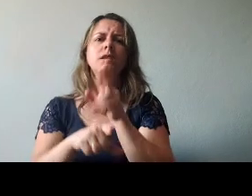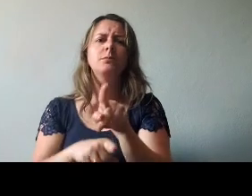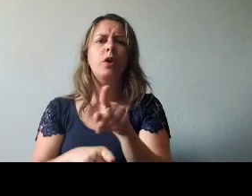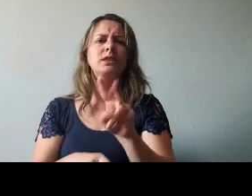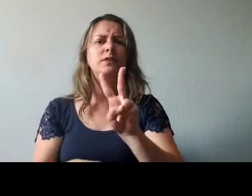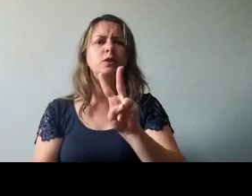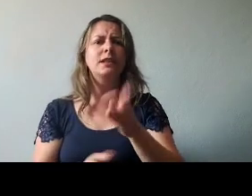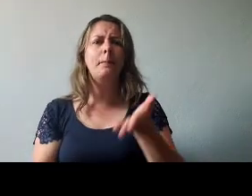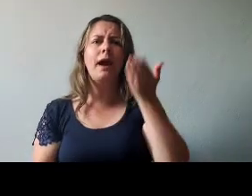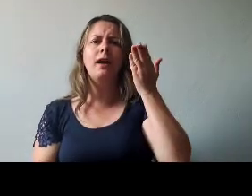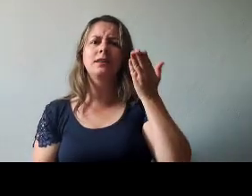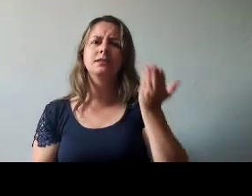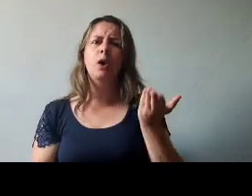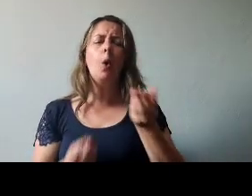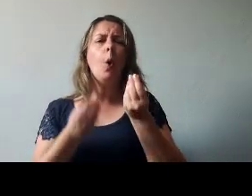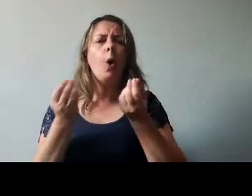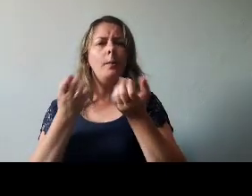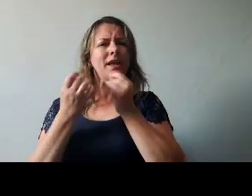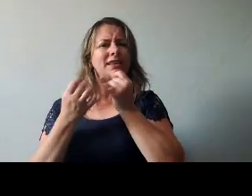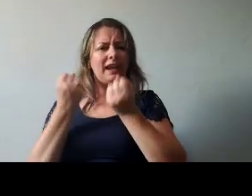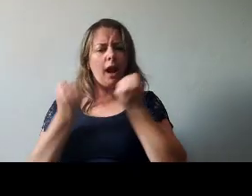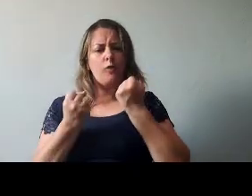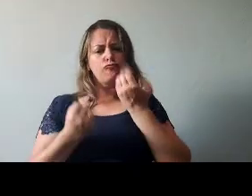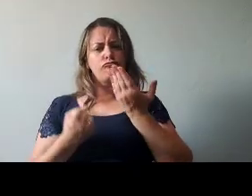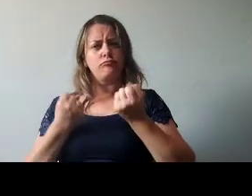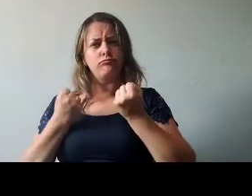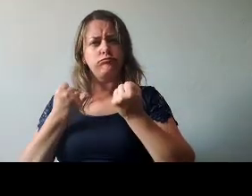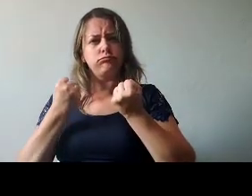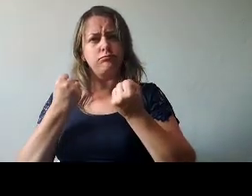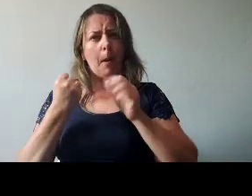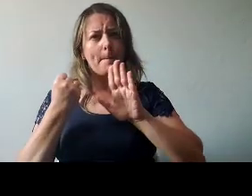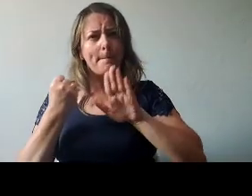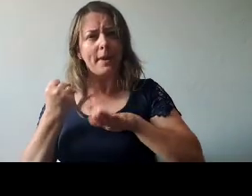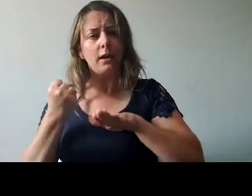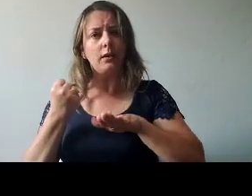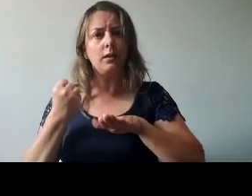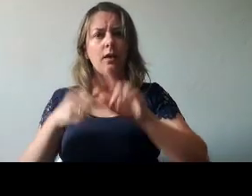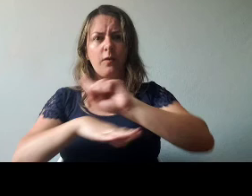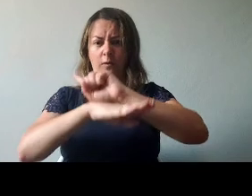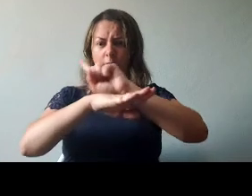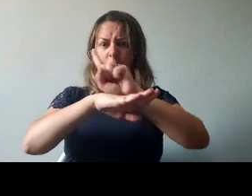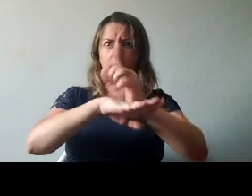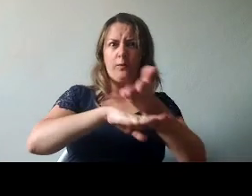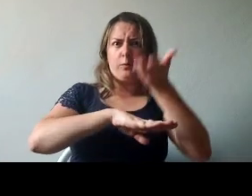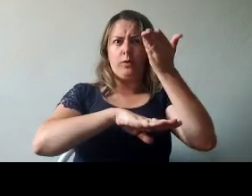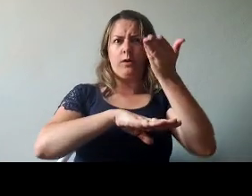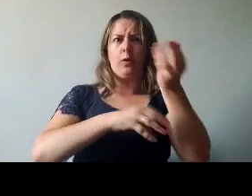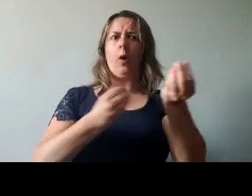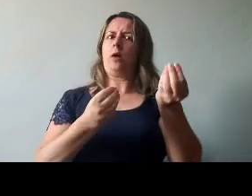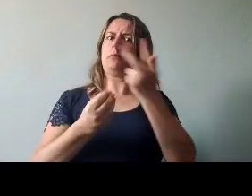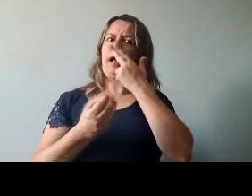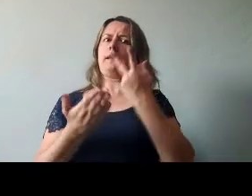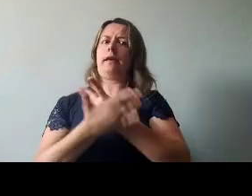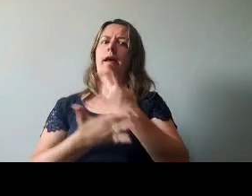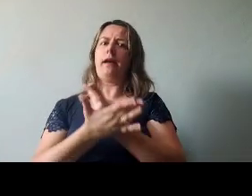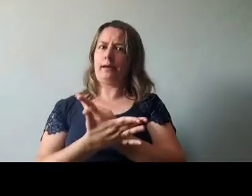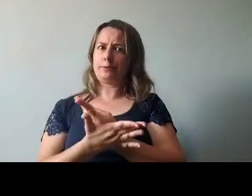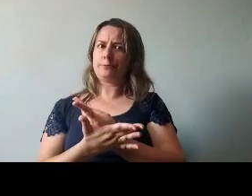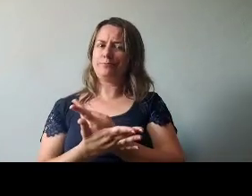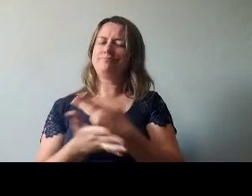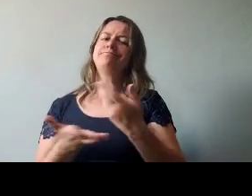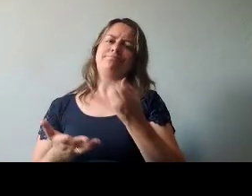freando, como é que a velocidade vai aumentar? Aí você observa que tem alguma coisa errada, né? Beleza, vamos lá na letra B agora, que o cara